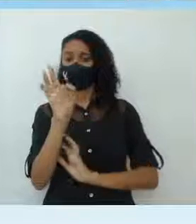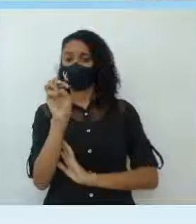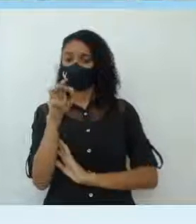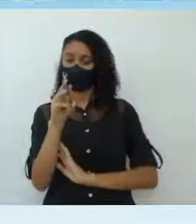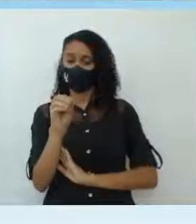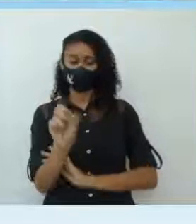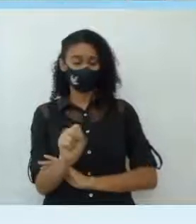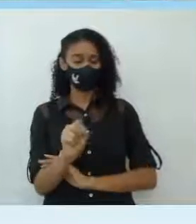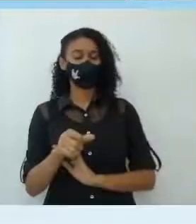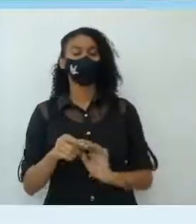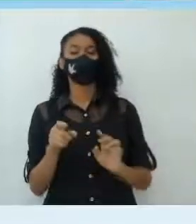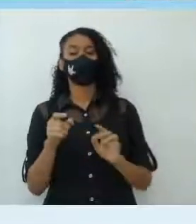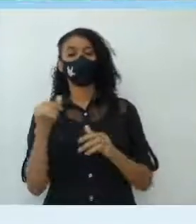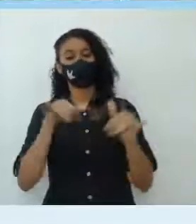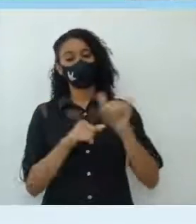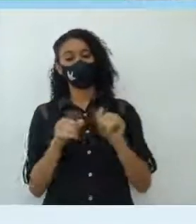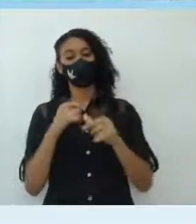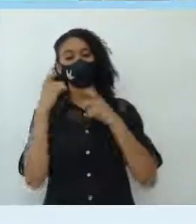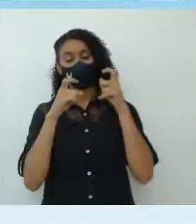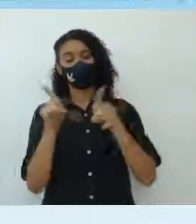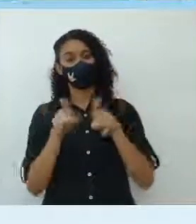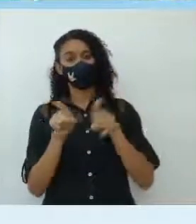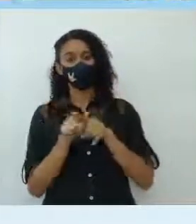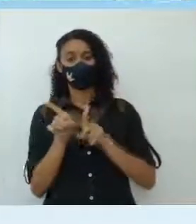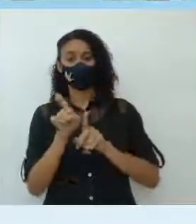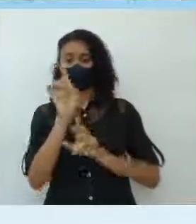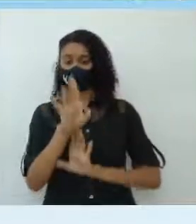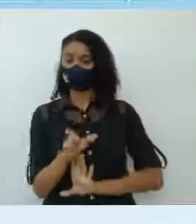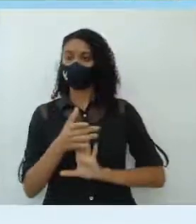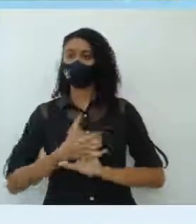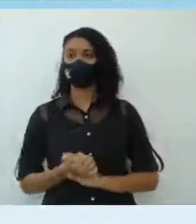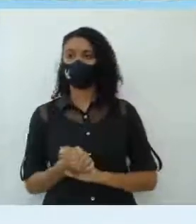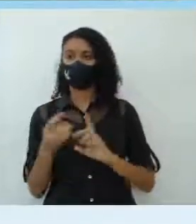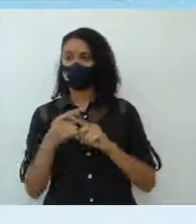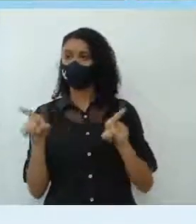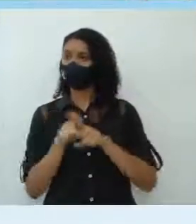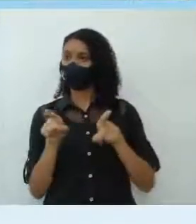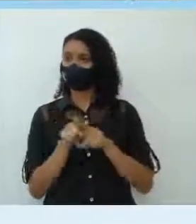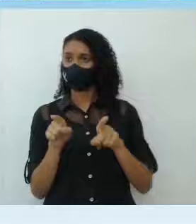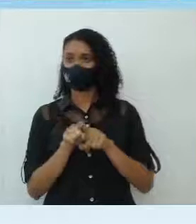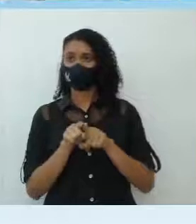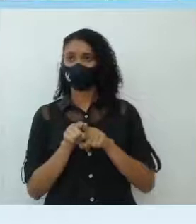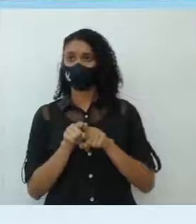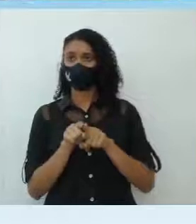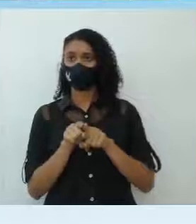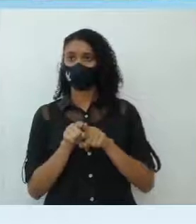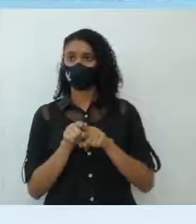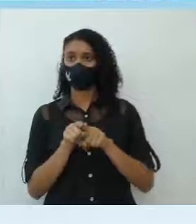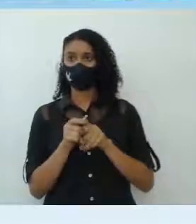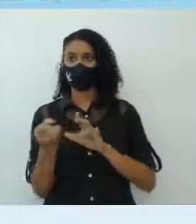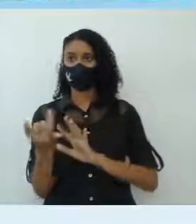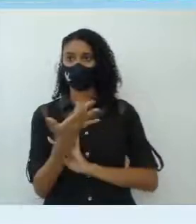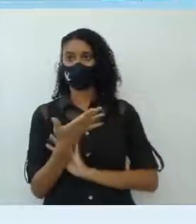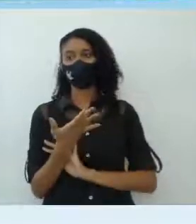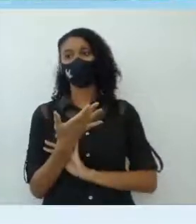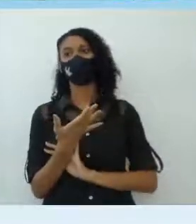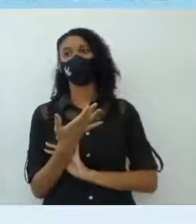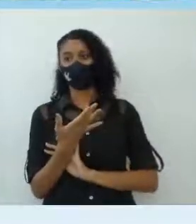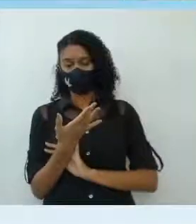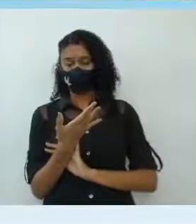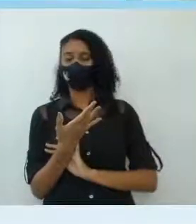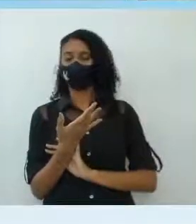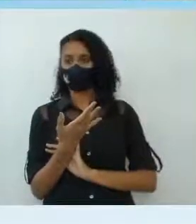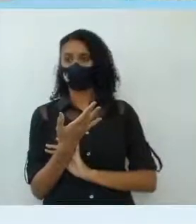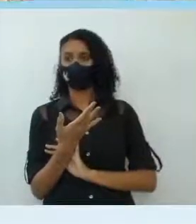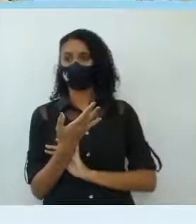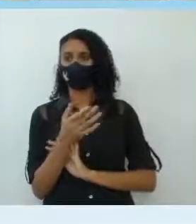a química se preocupa também, não apenas isso, mas se preocupa também em contabilizar, em